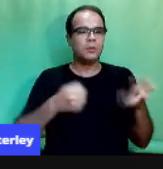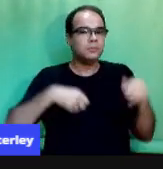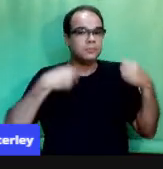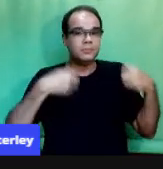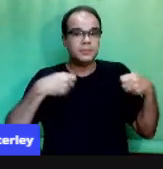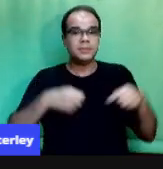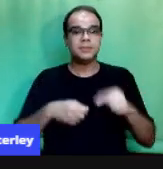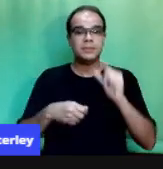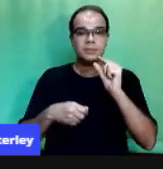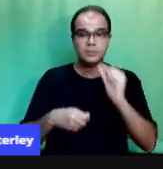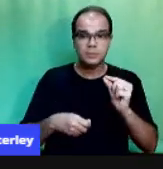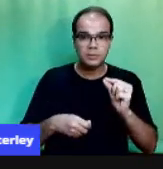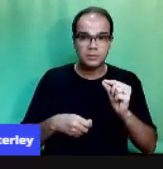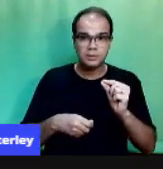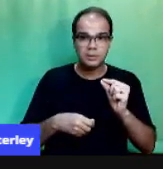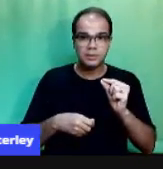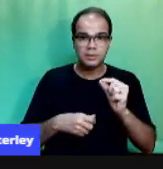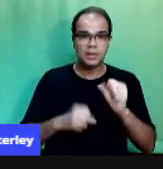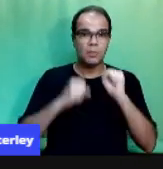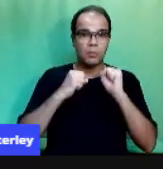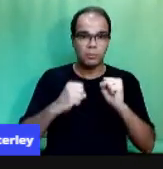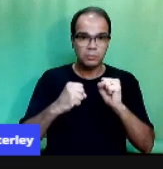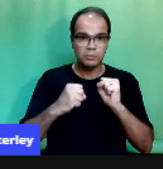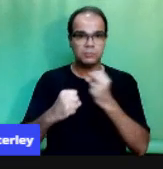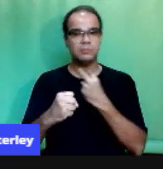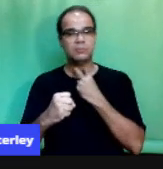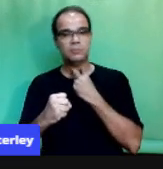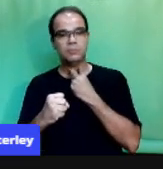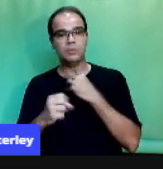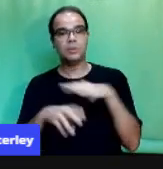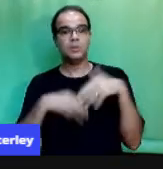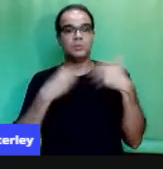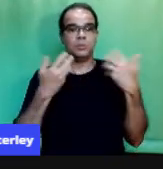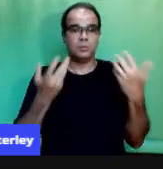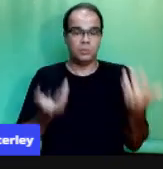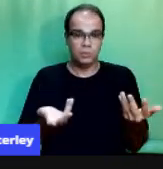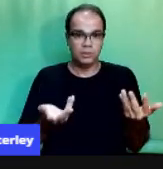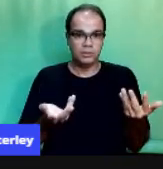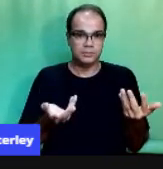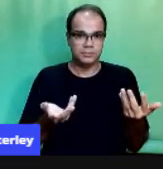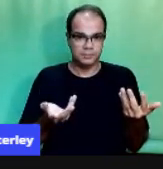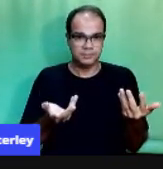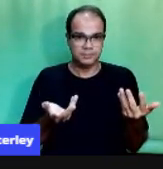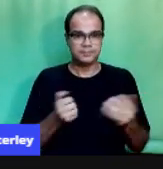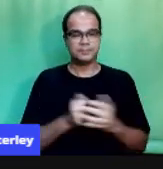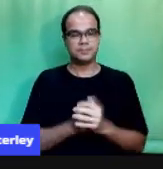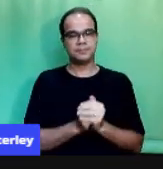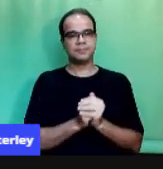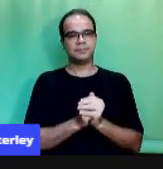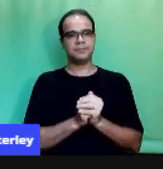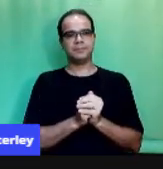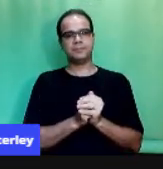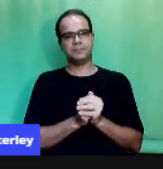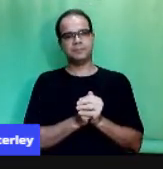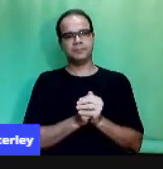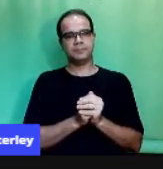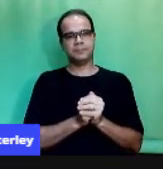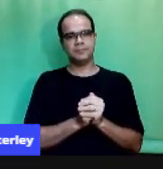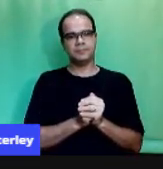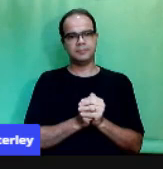ele poderá, então, nessa sala de aula, acessar. Tudo